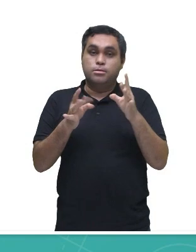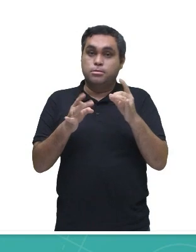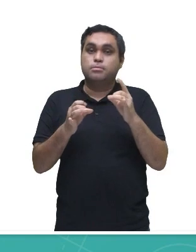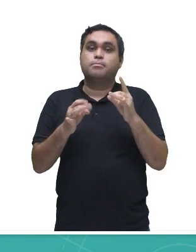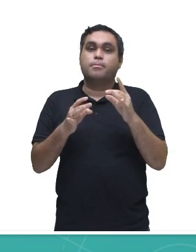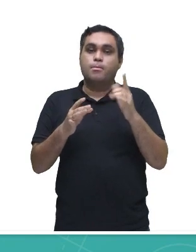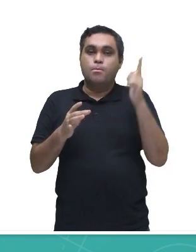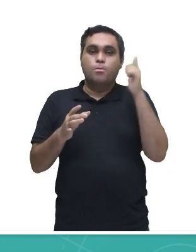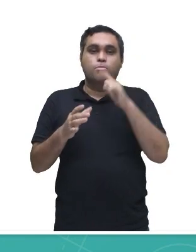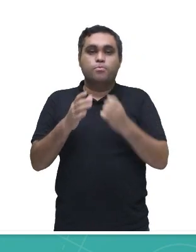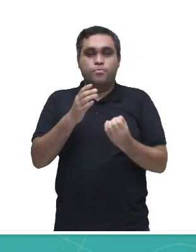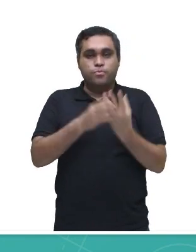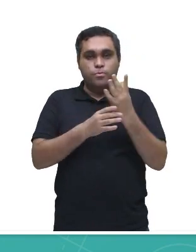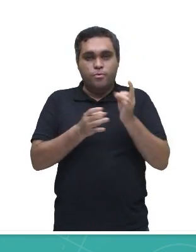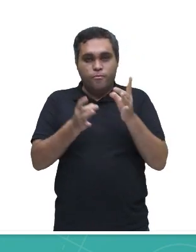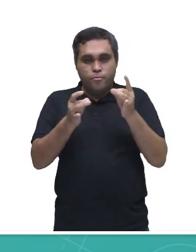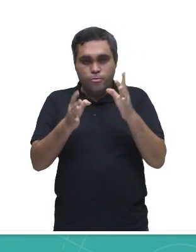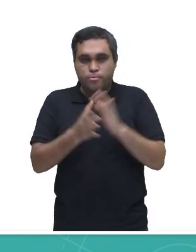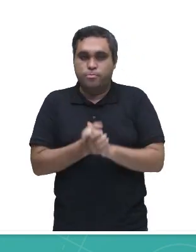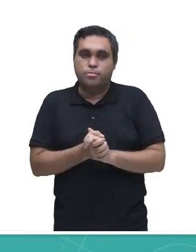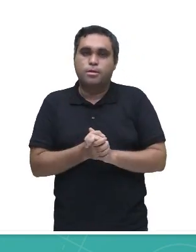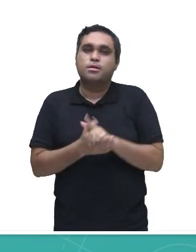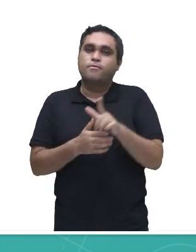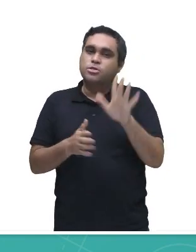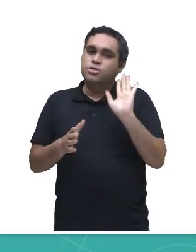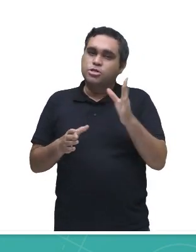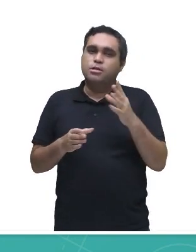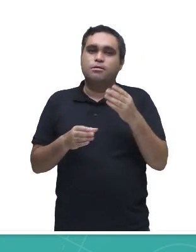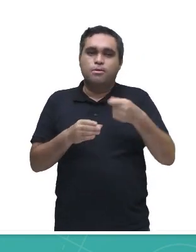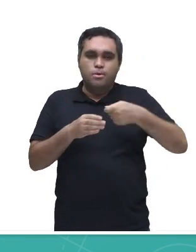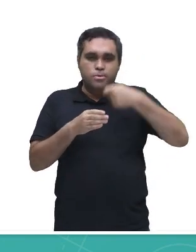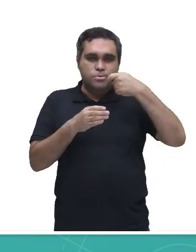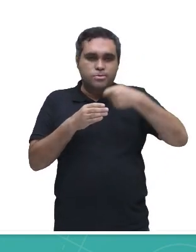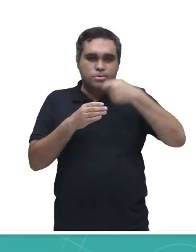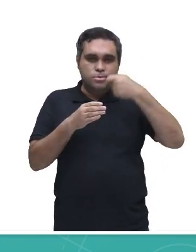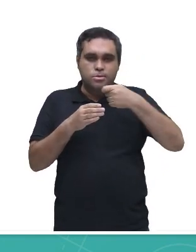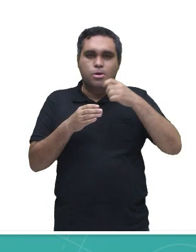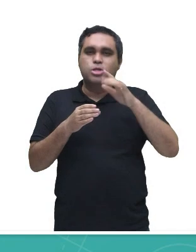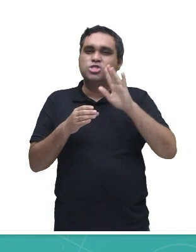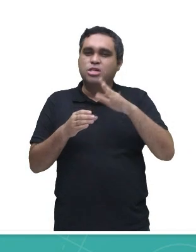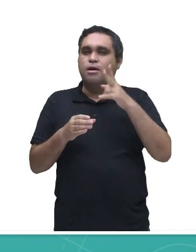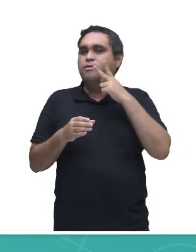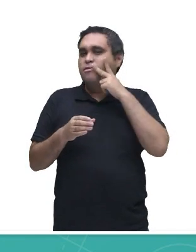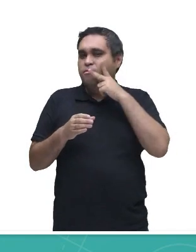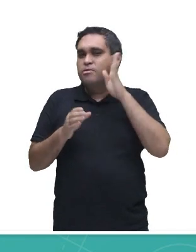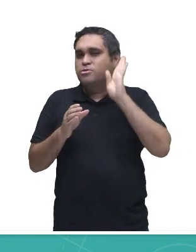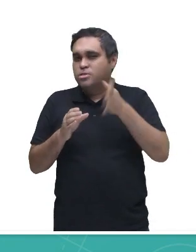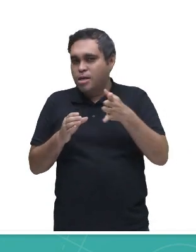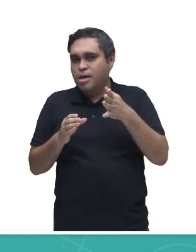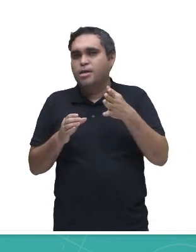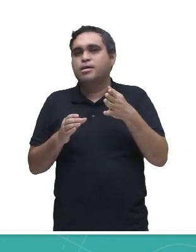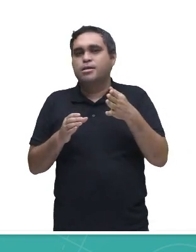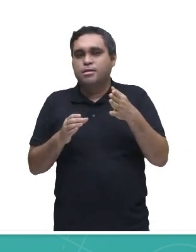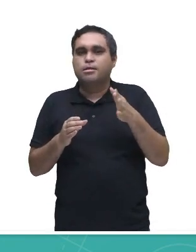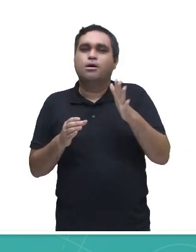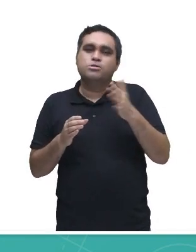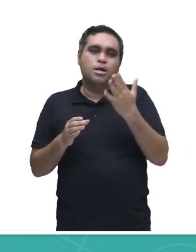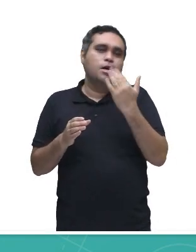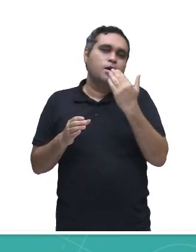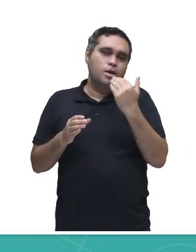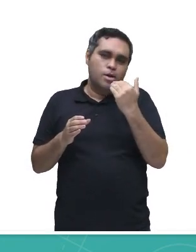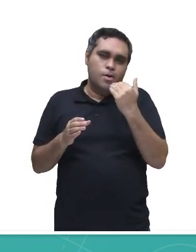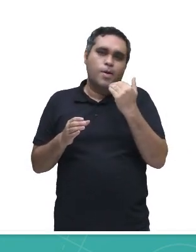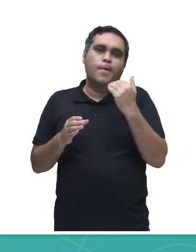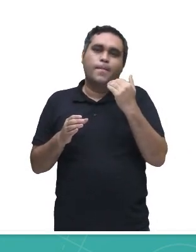produção desses alimentos. Então, aí, se você já tomou um iogurte, se você já bebeu uma taça de vinho, você sabe aí que já consumiu um